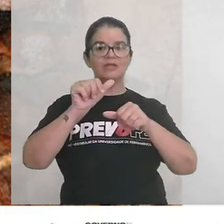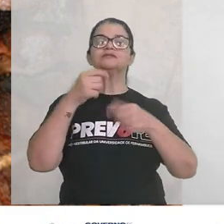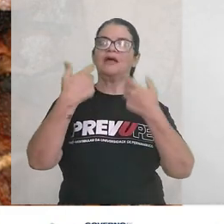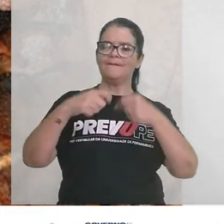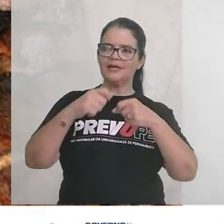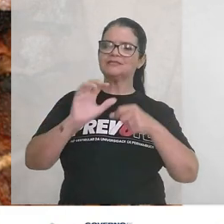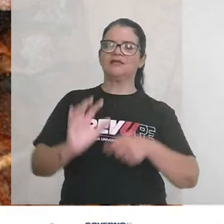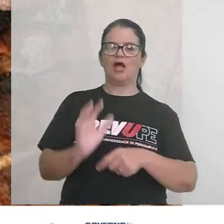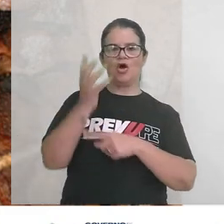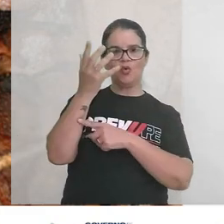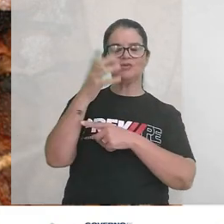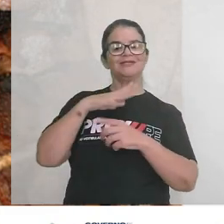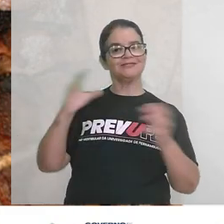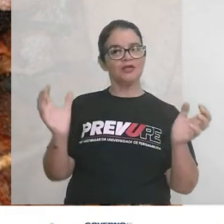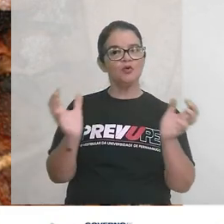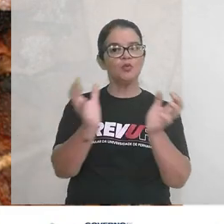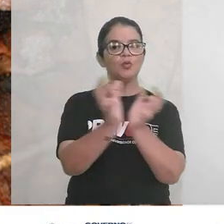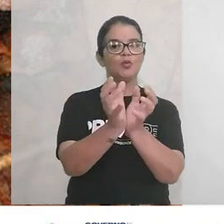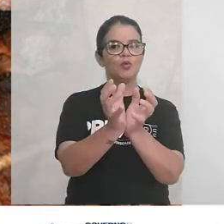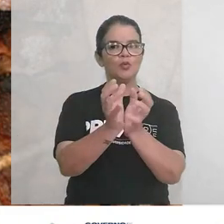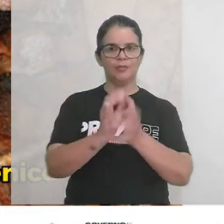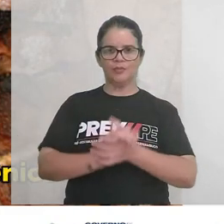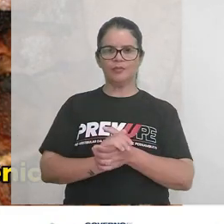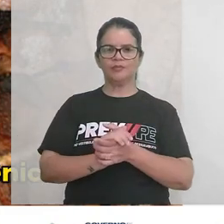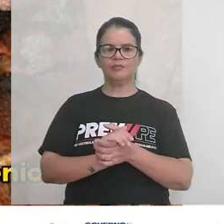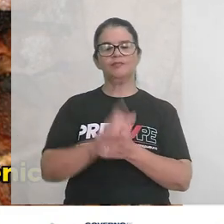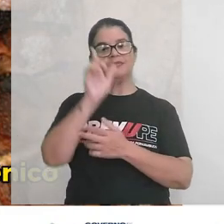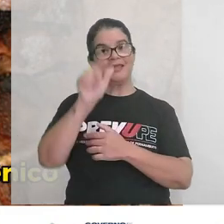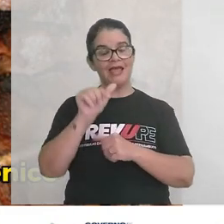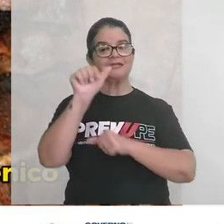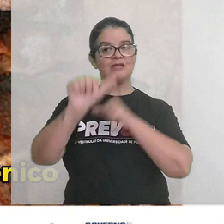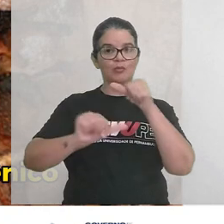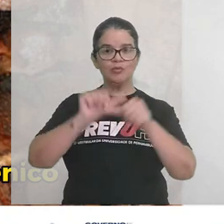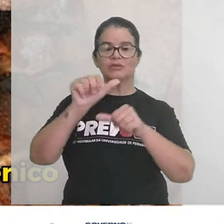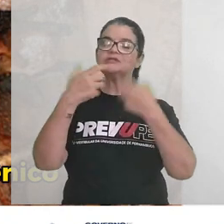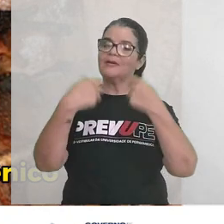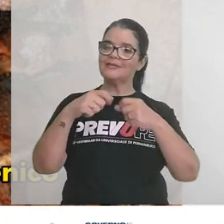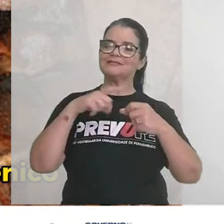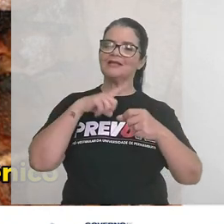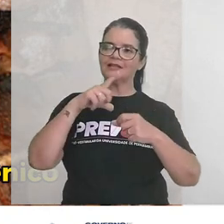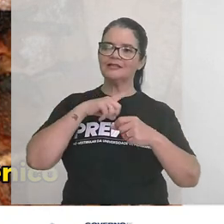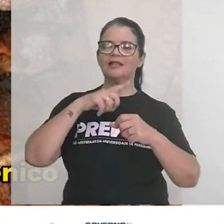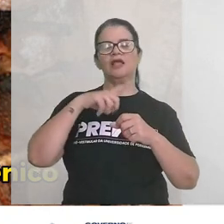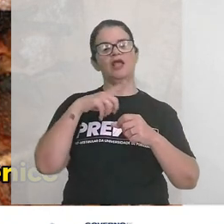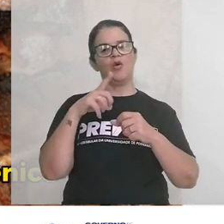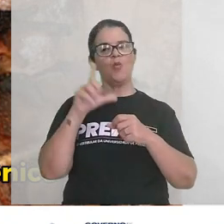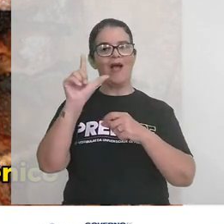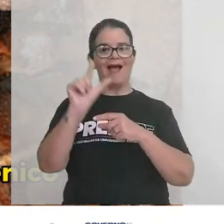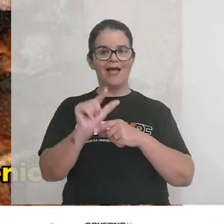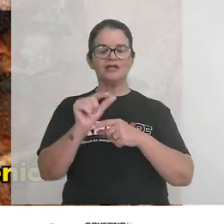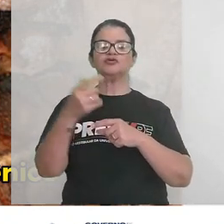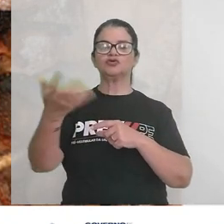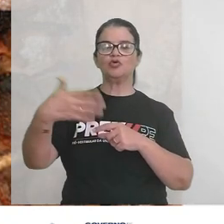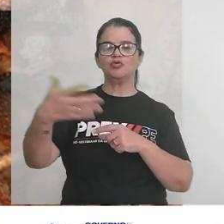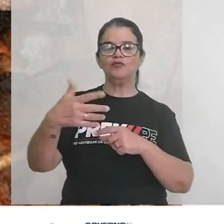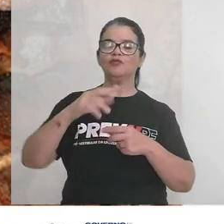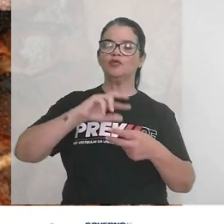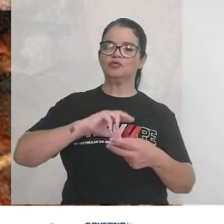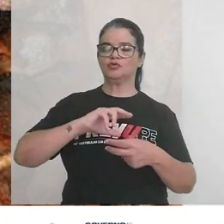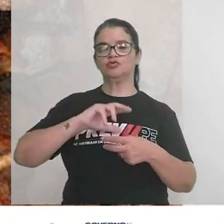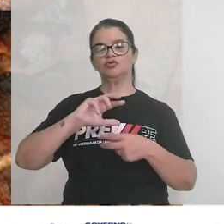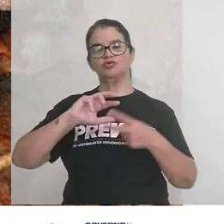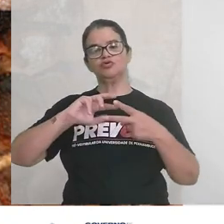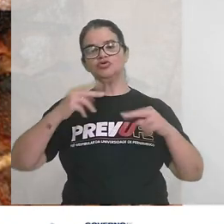precisa acontecer num grupo né E essa mudança precisa ter uma redução do fluxo gênico não